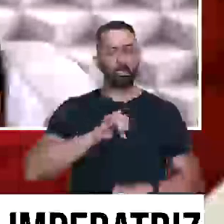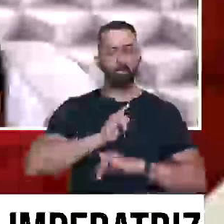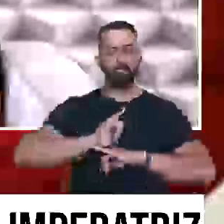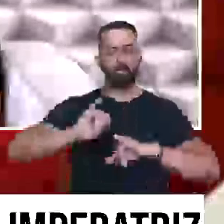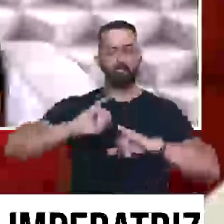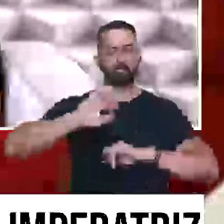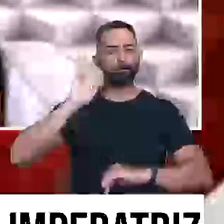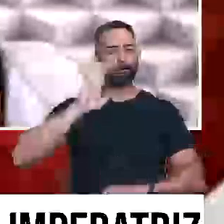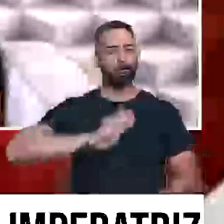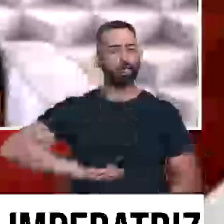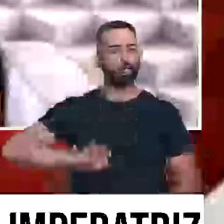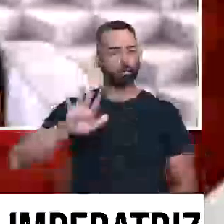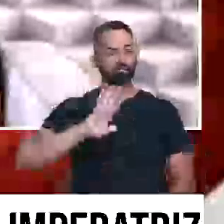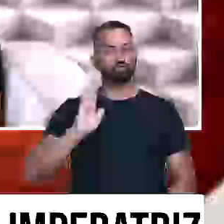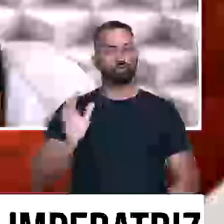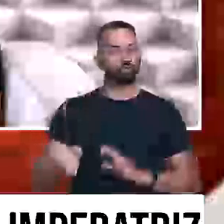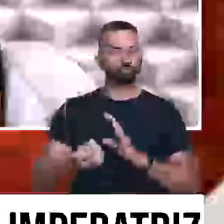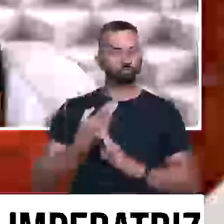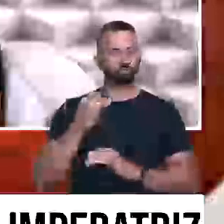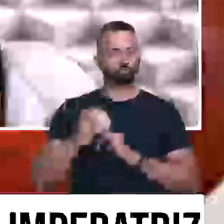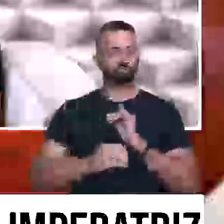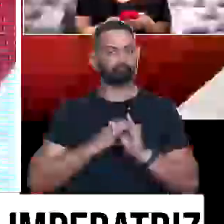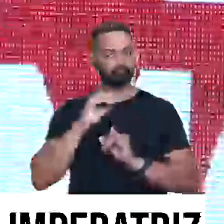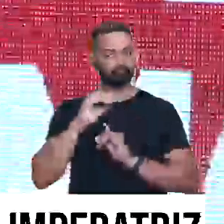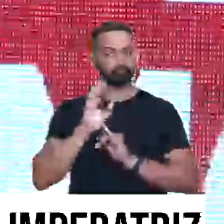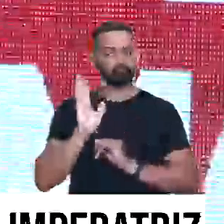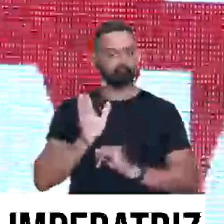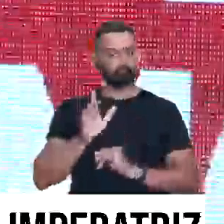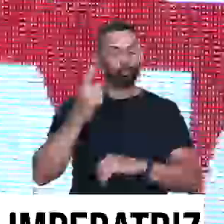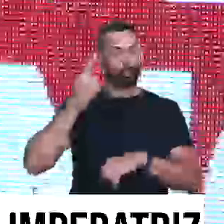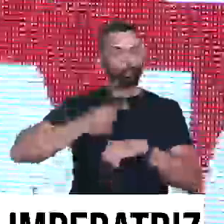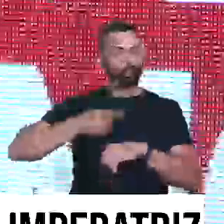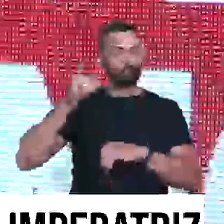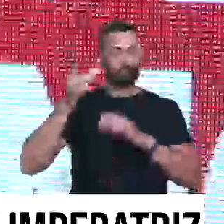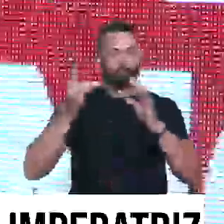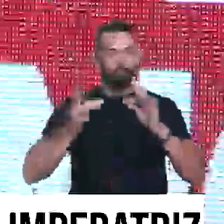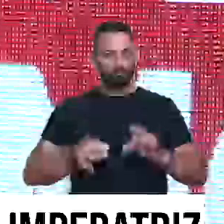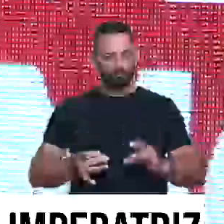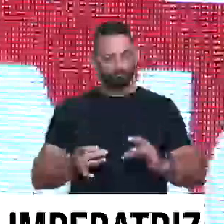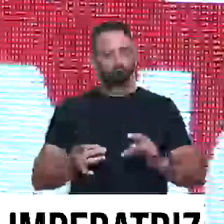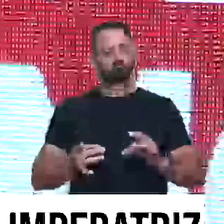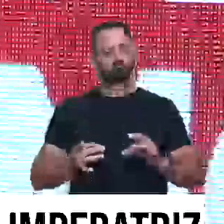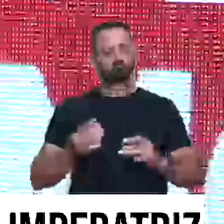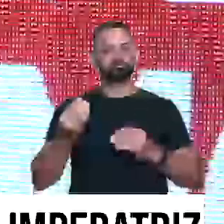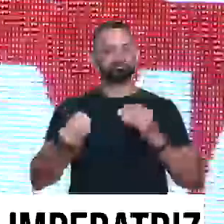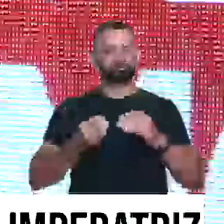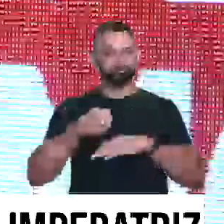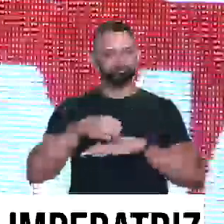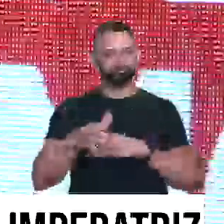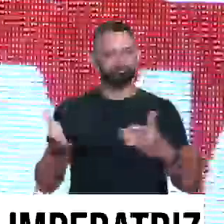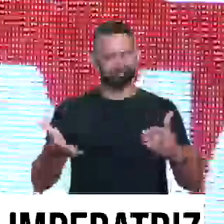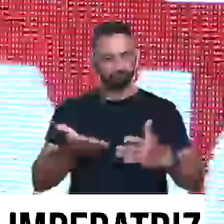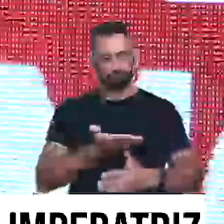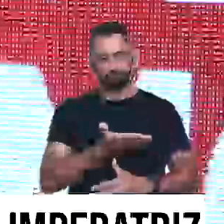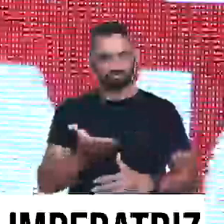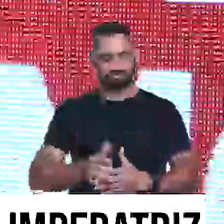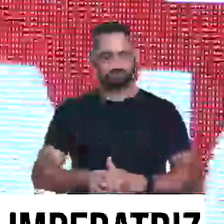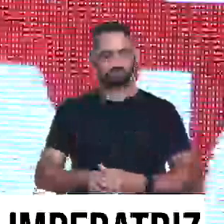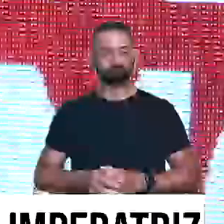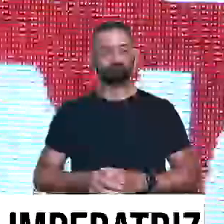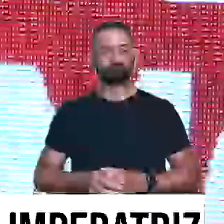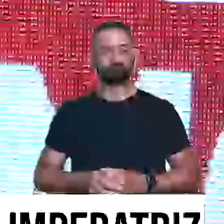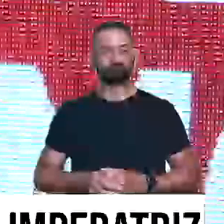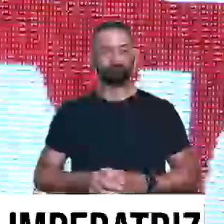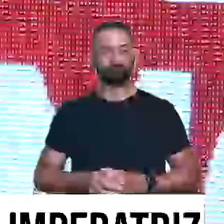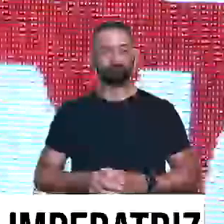essas imagens rodaram já o Maranhão inteiro a gente recebeu aqui no Imperatriz online confirmou todos esses detalhes da história que a gente trouxe